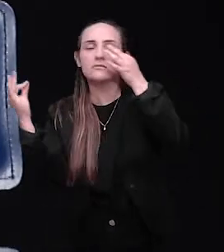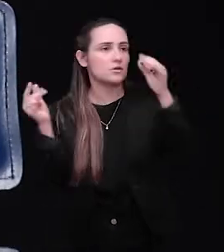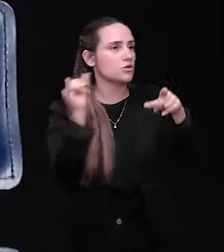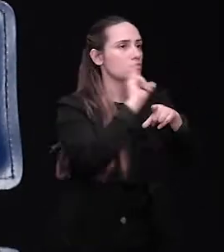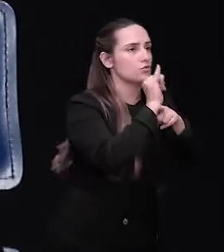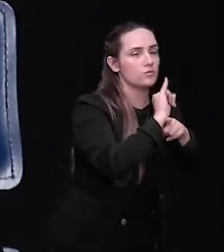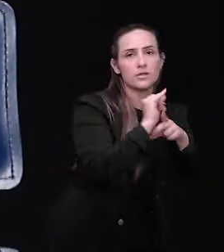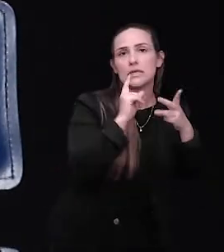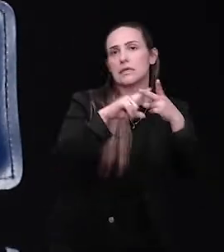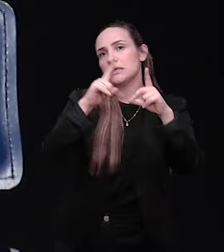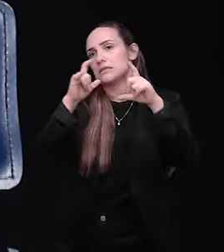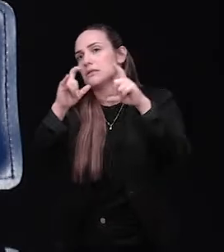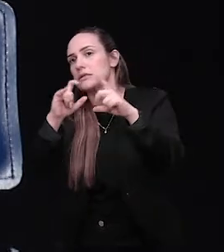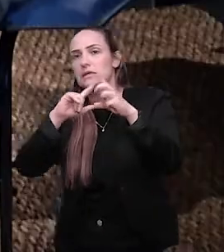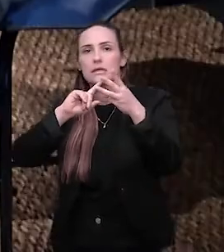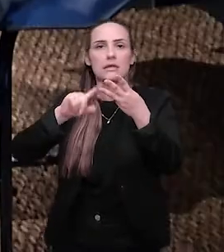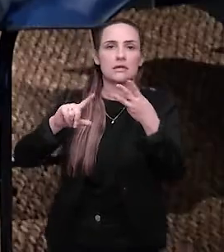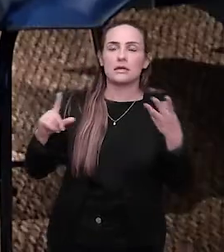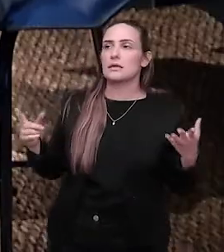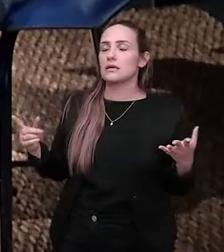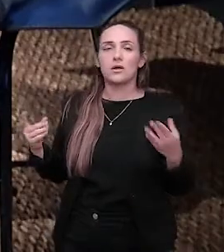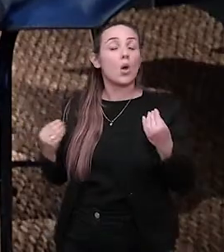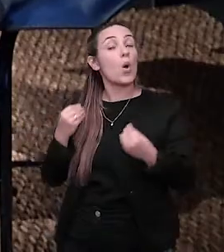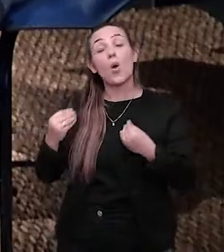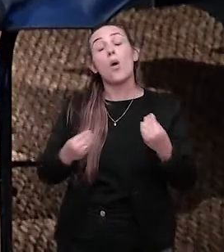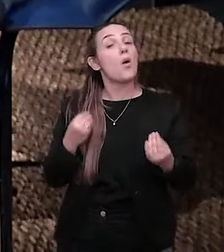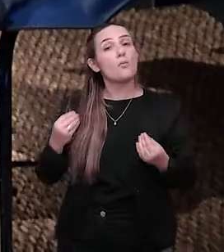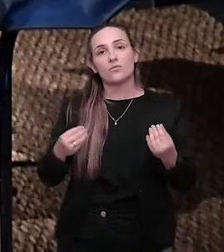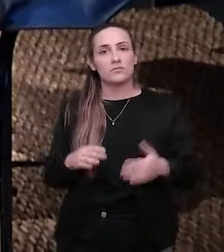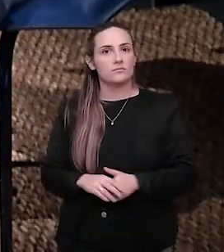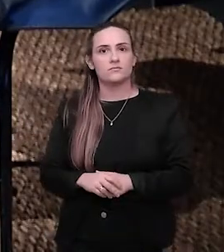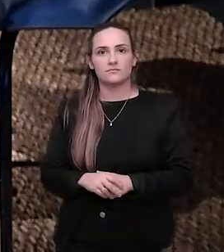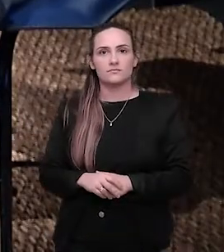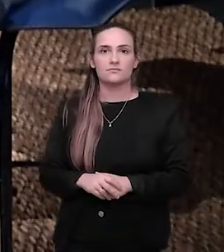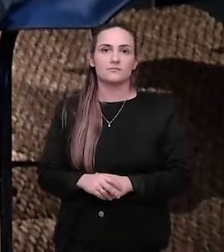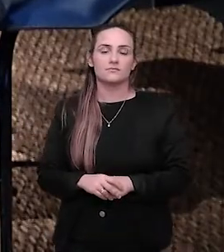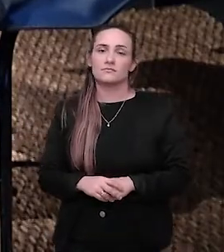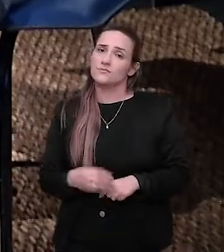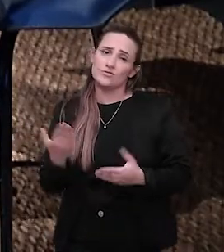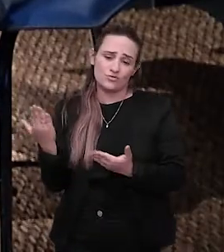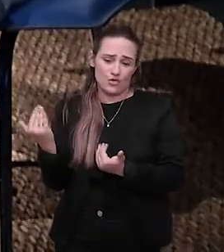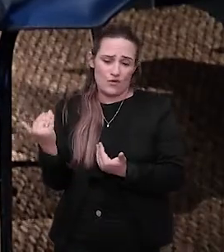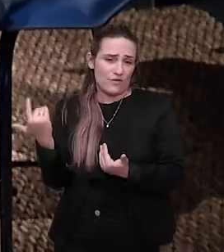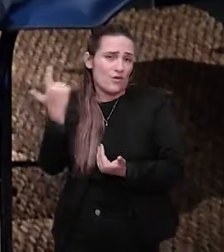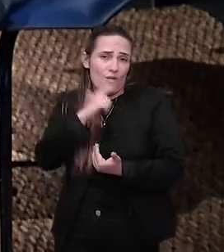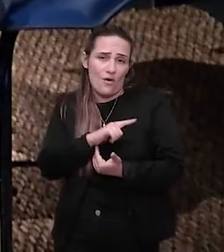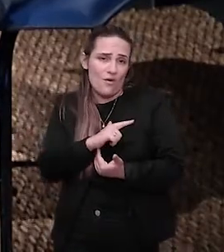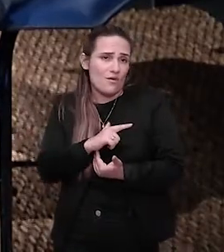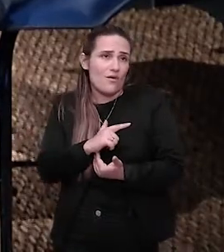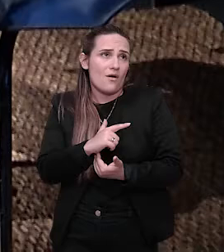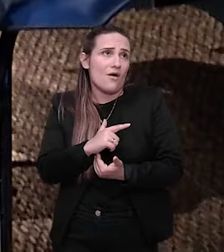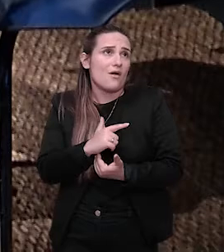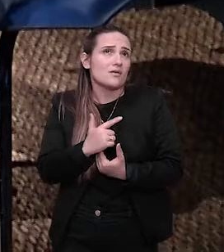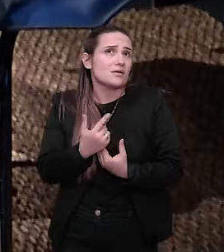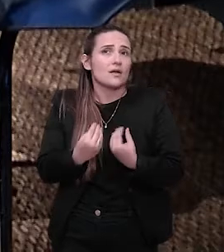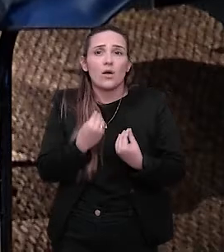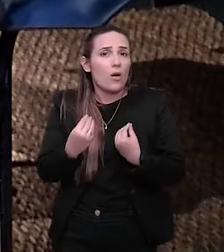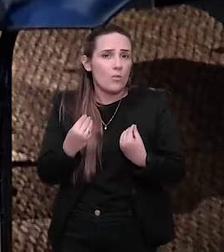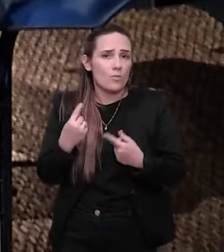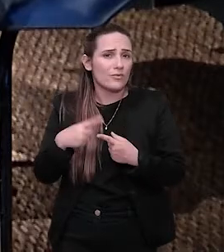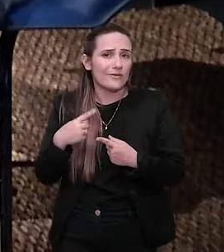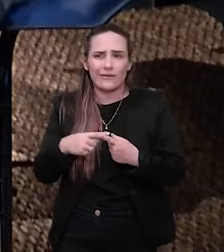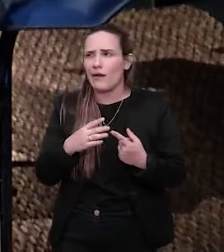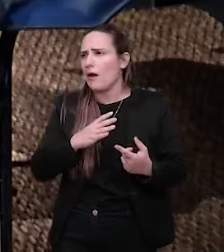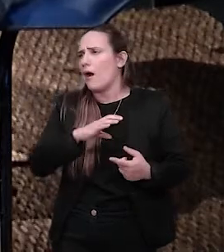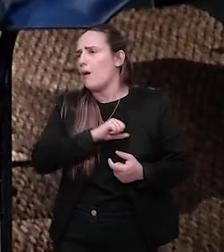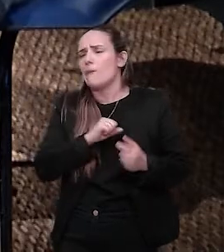tentador, né, para distração, né? É o YouTube, é a rede social, é enturmar. Assim, as pessoas jovens